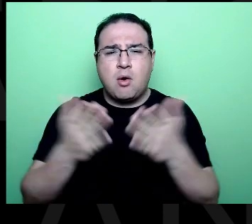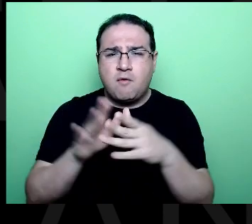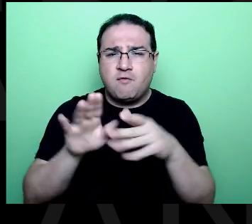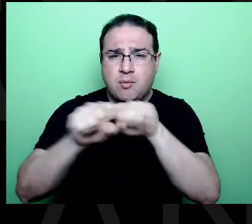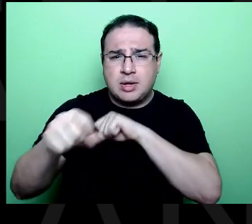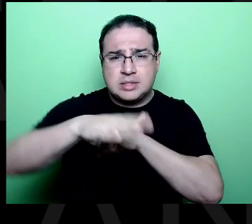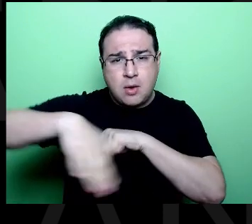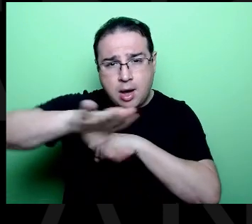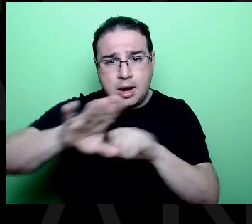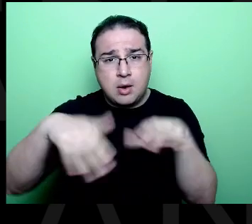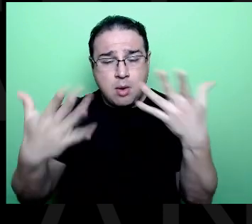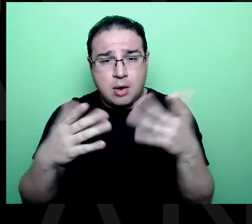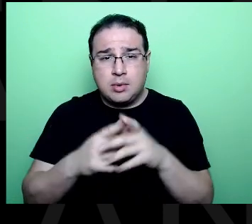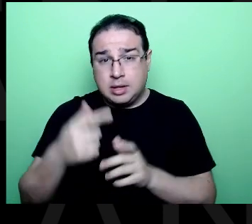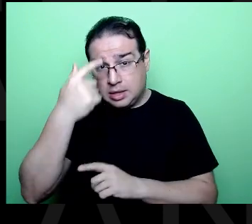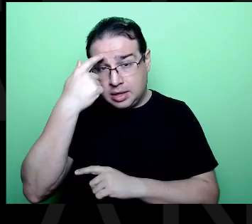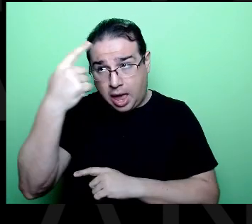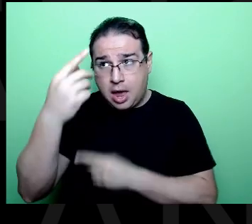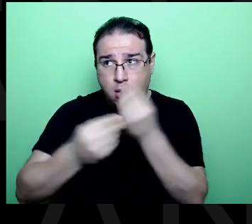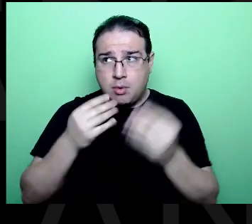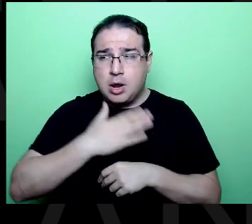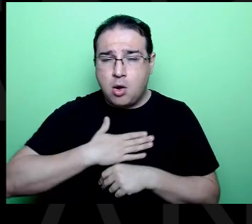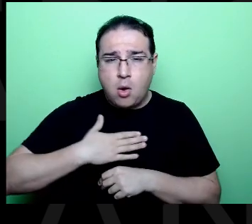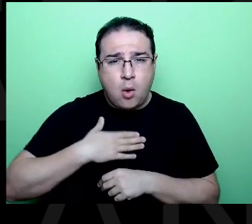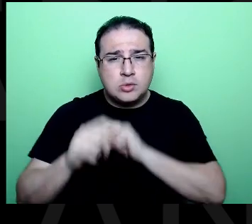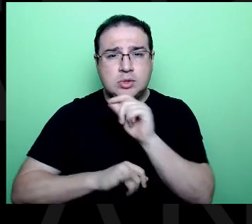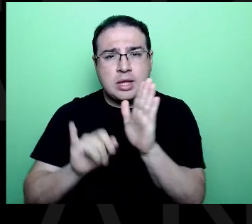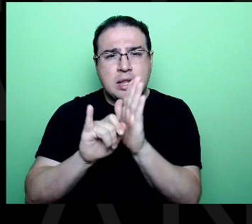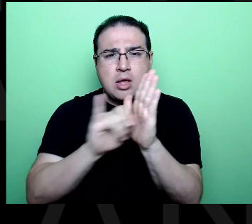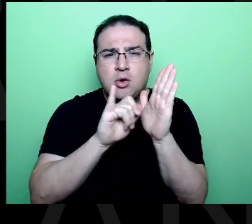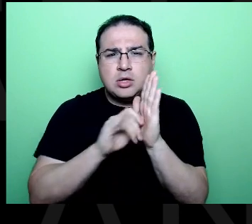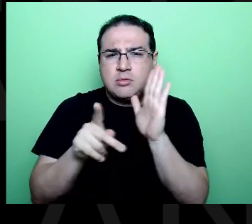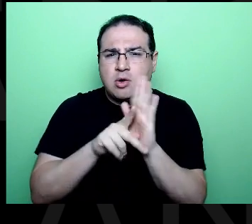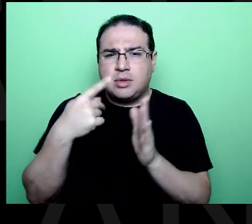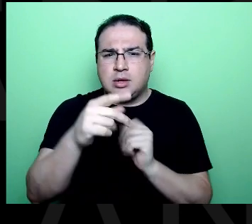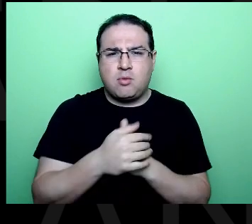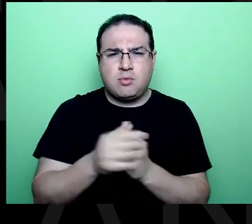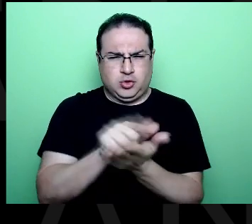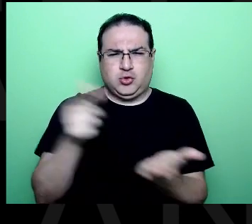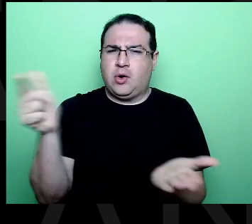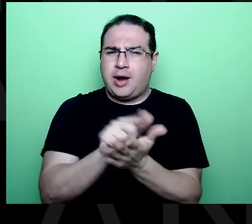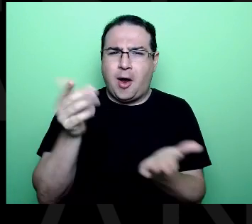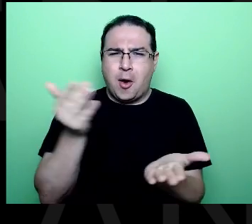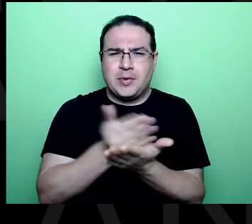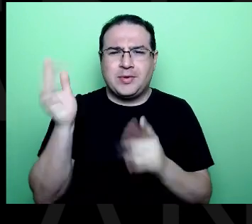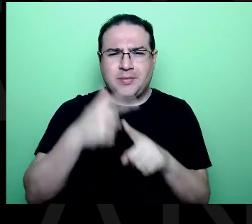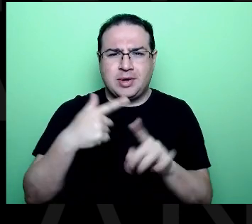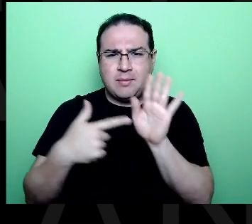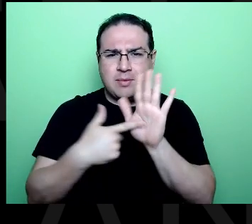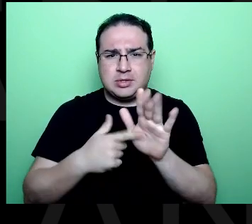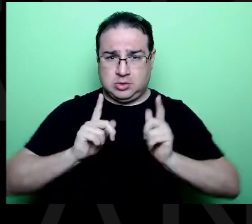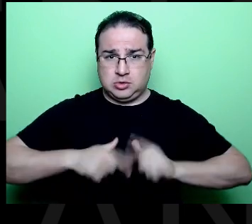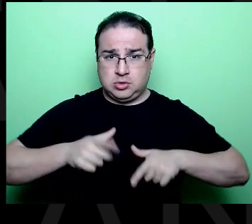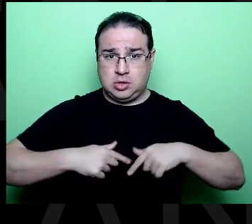é possível. Onde é que ele morou? Como é que é a formação ideológica dele? Parte de onde? Por que que começou a